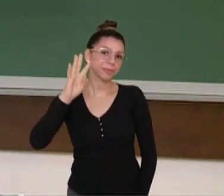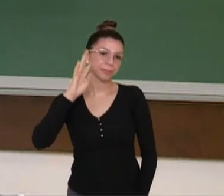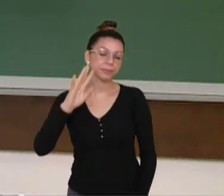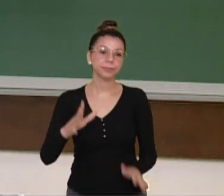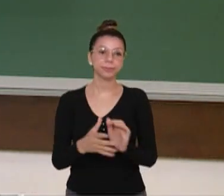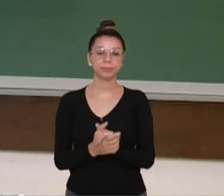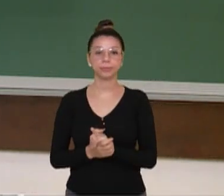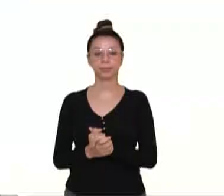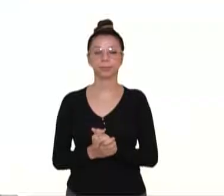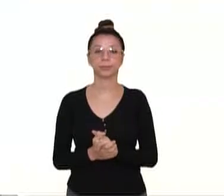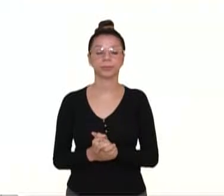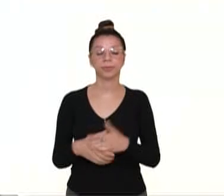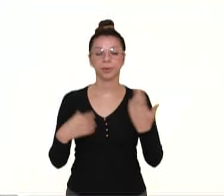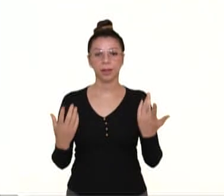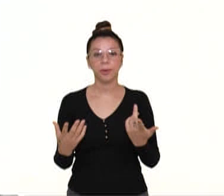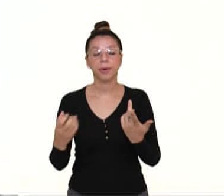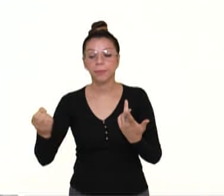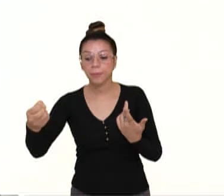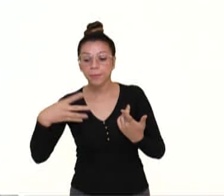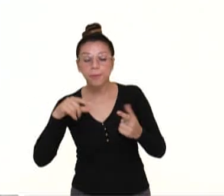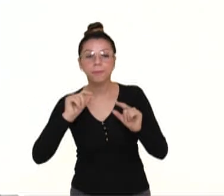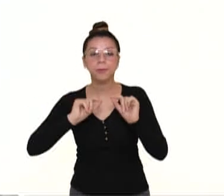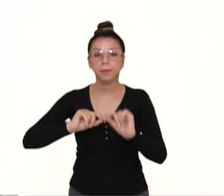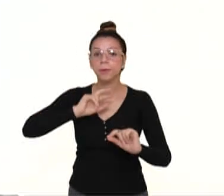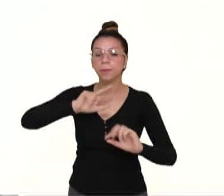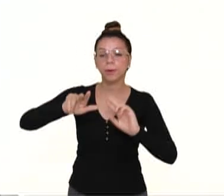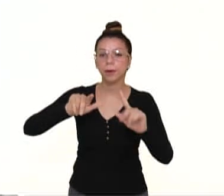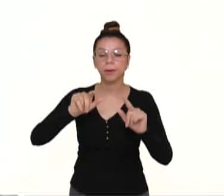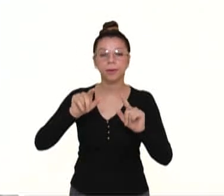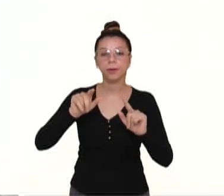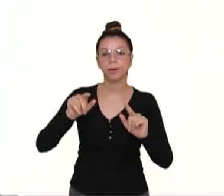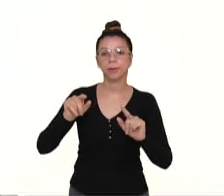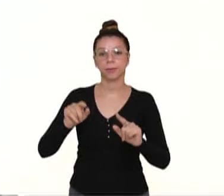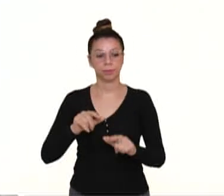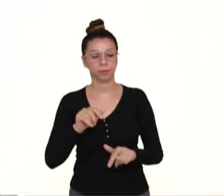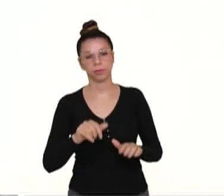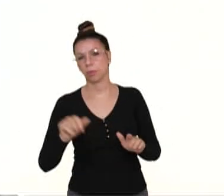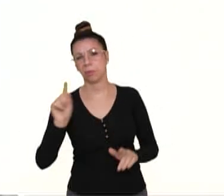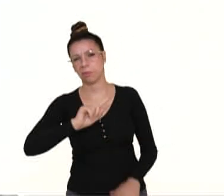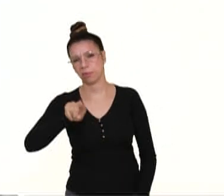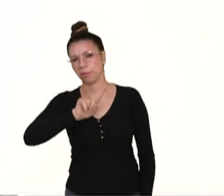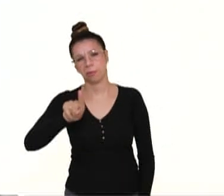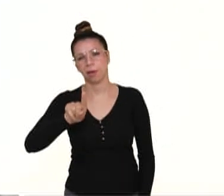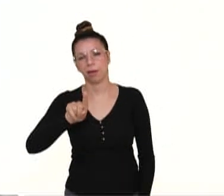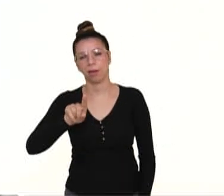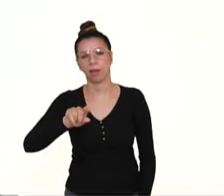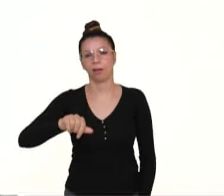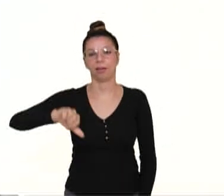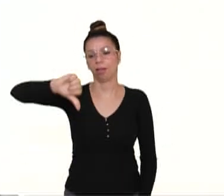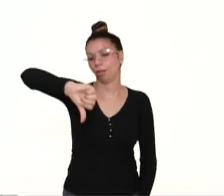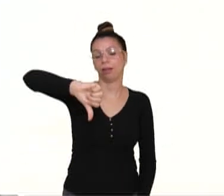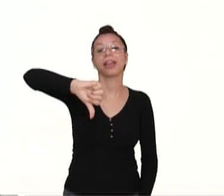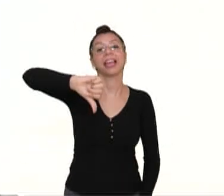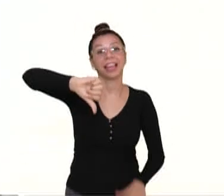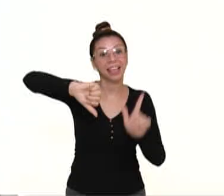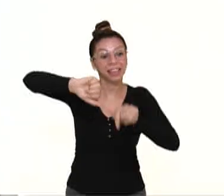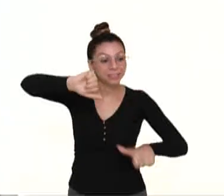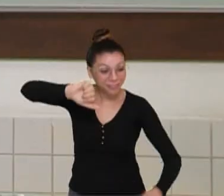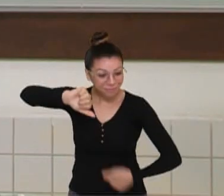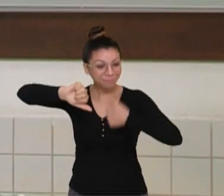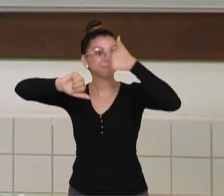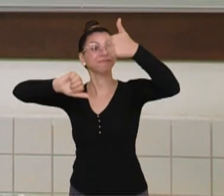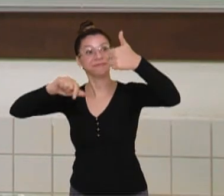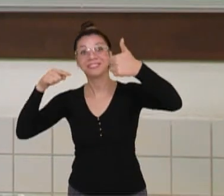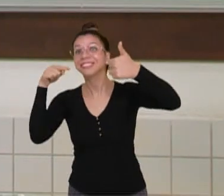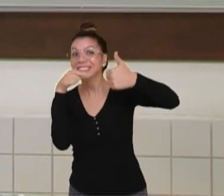seu caráter de novidade, mas não deve ser encarado como algo negativo, e sim como algo positivo. É legal mudar, pegar e